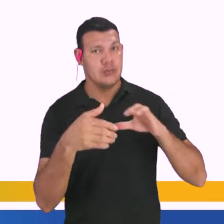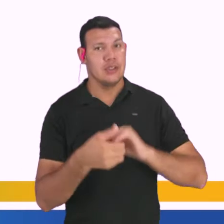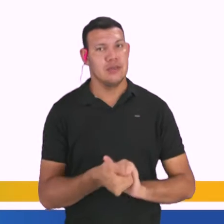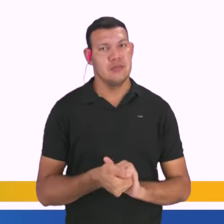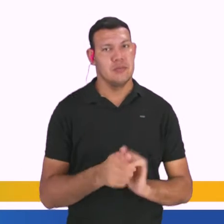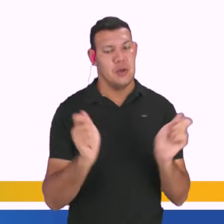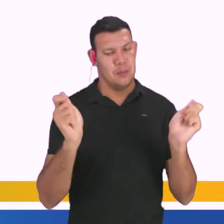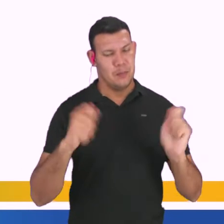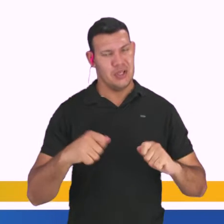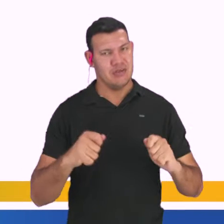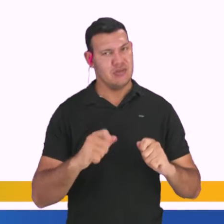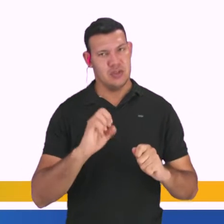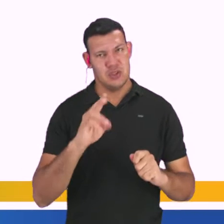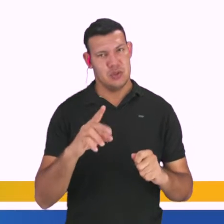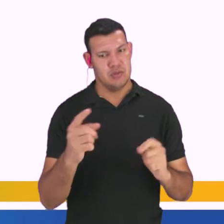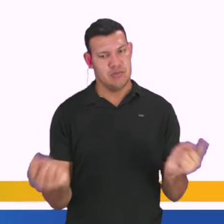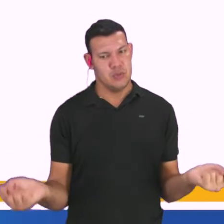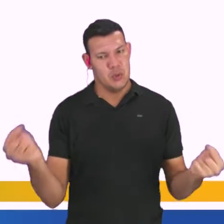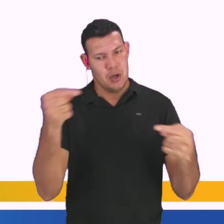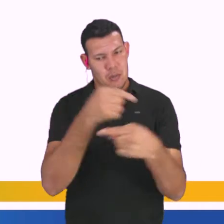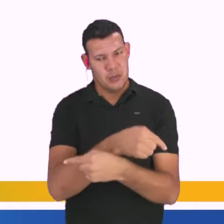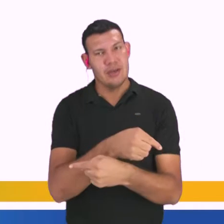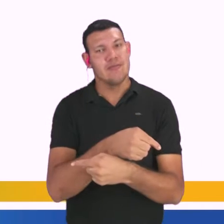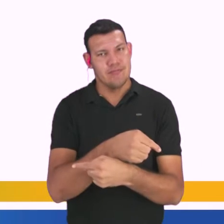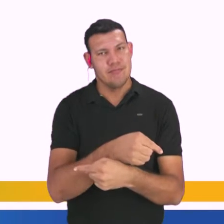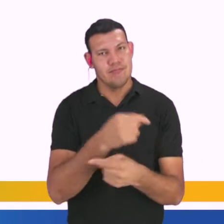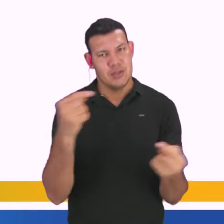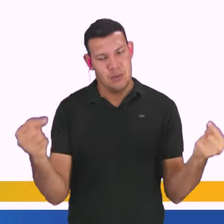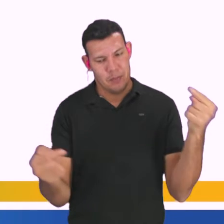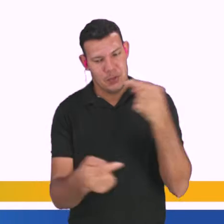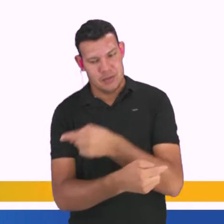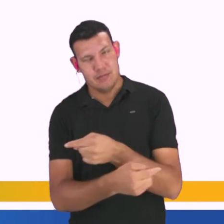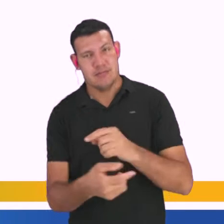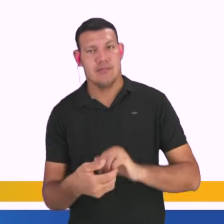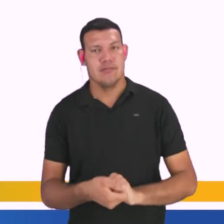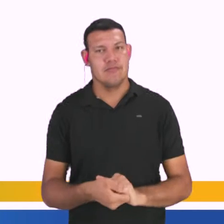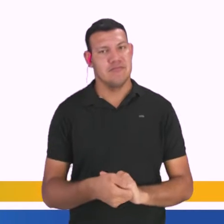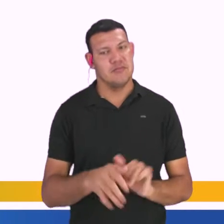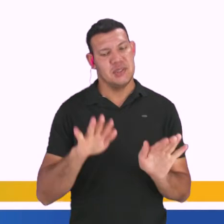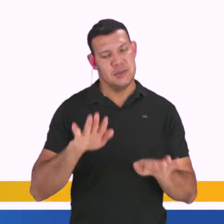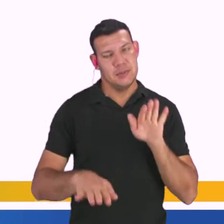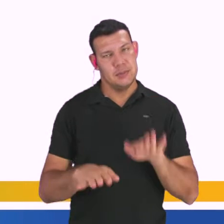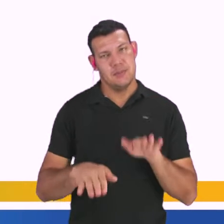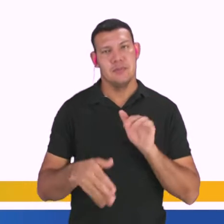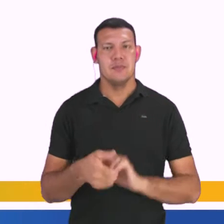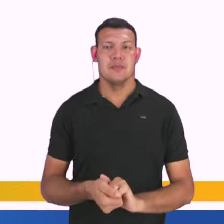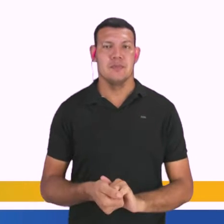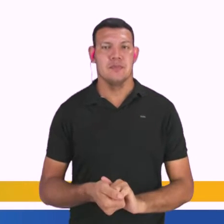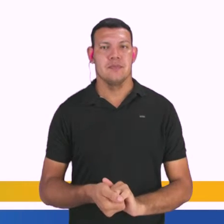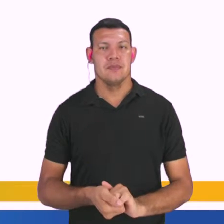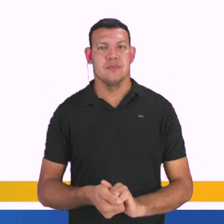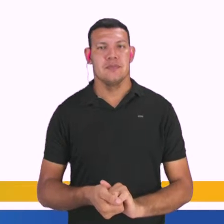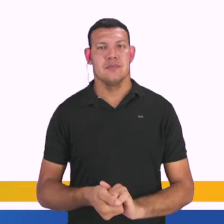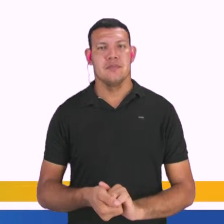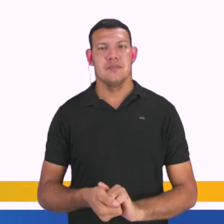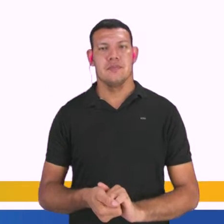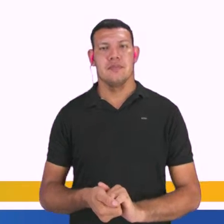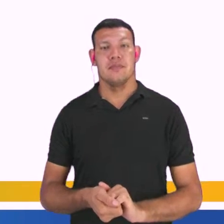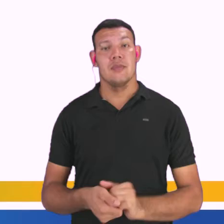eles podem somente inverter a posição dentro desse conjunto pode ser coroa o cara mas